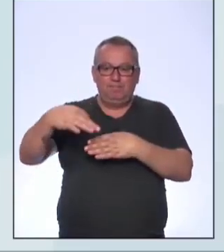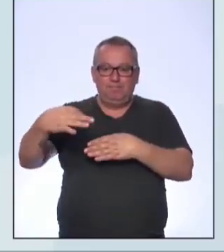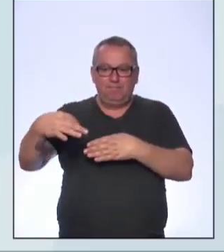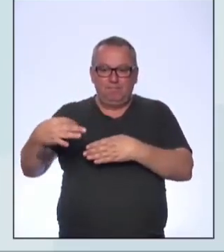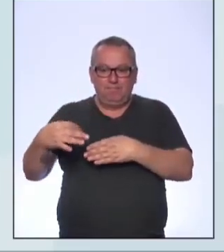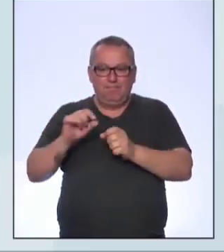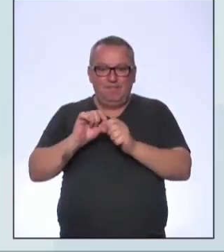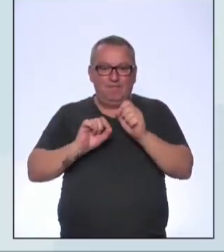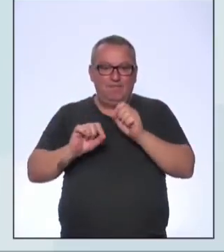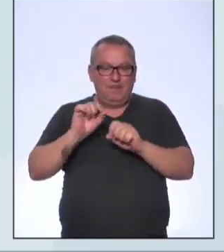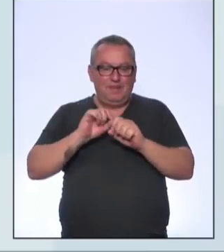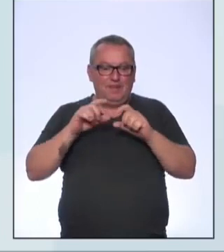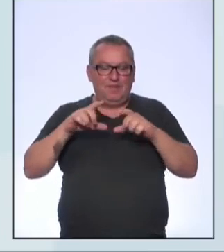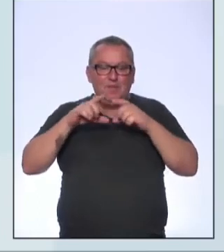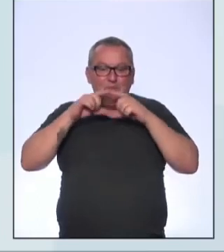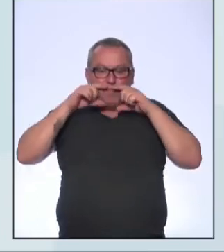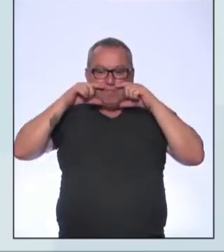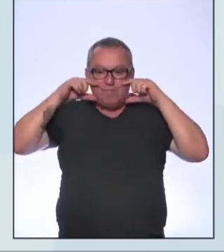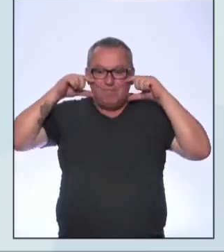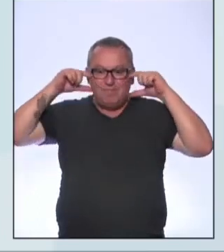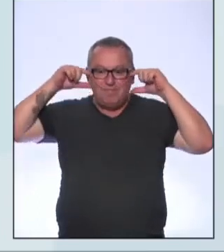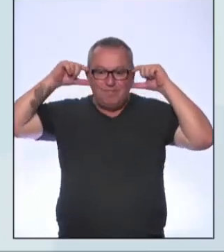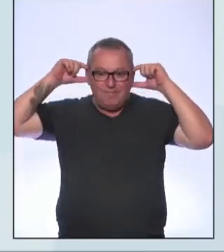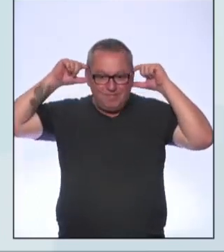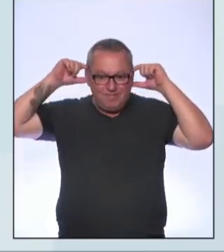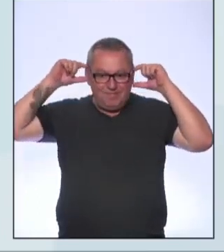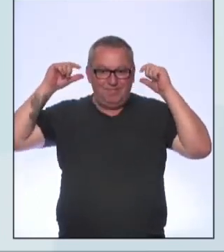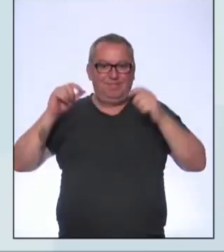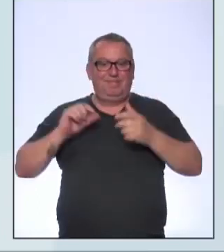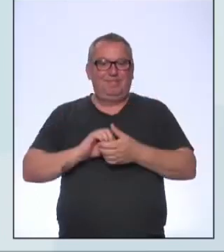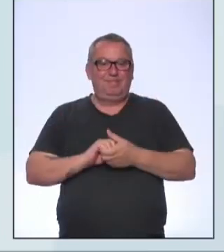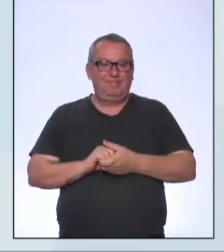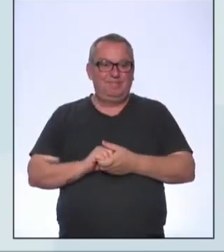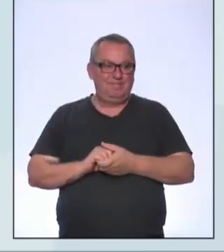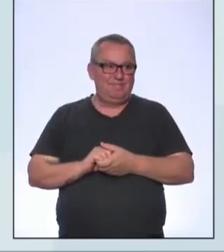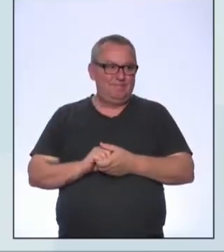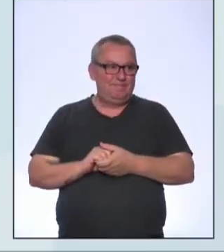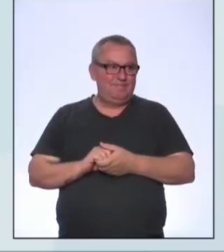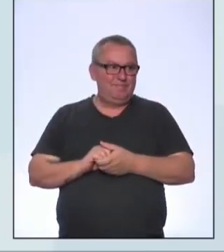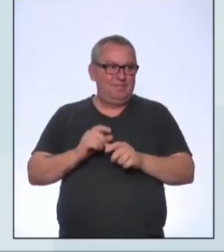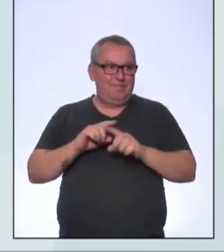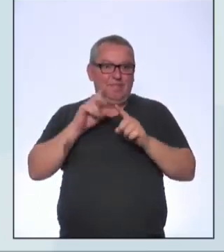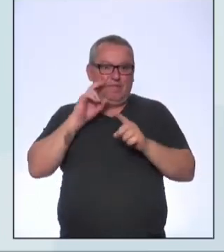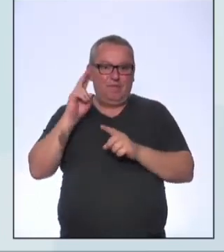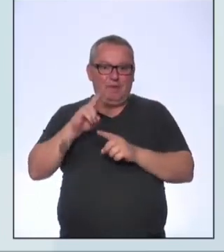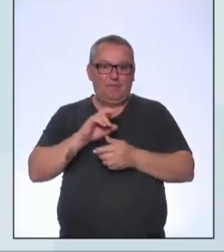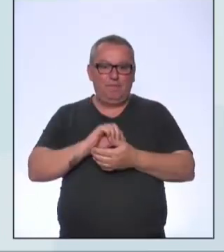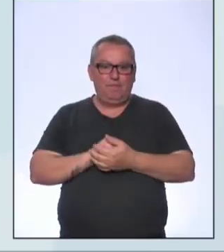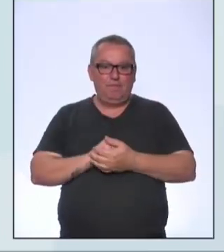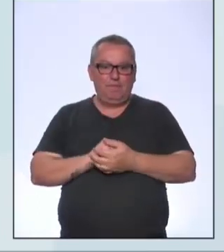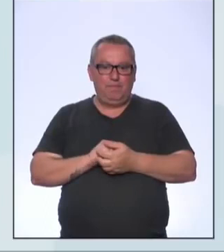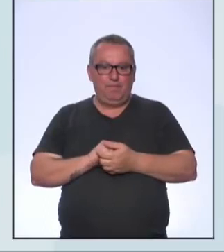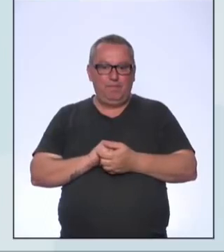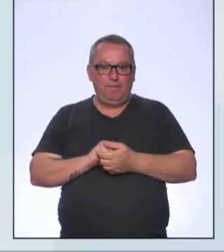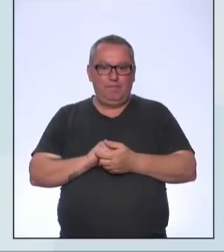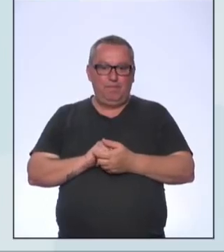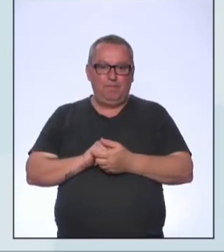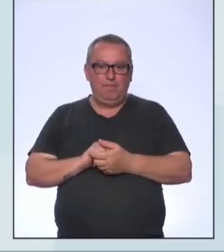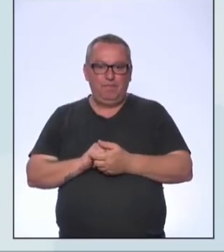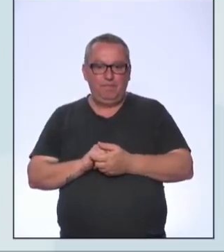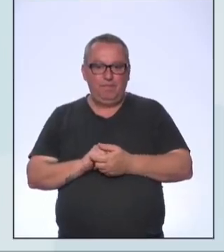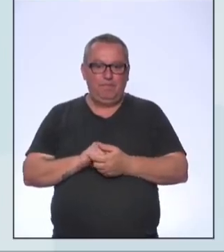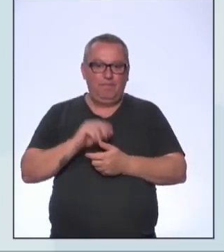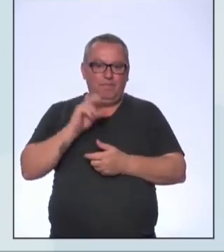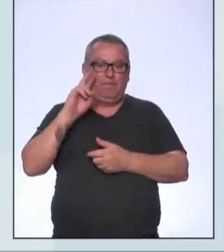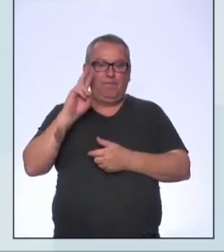Exatamente. Confeccionando uma máscara. Uma máscara. Mais Olha, uma? Mais uma, vamos lá. Então, na nossa sequência